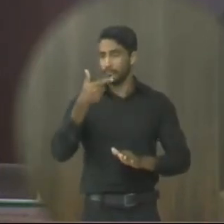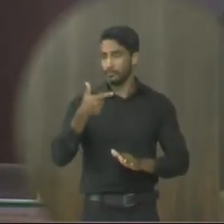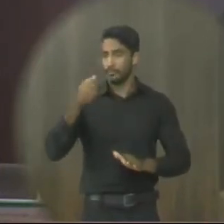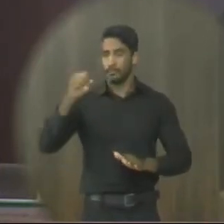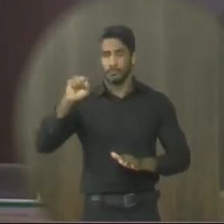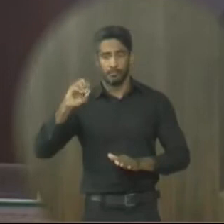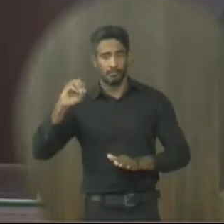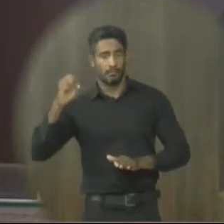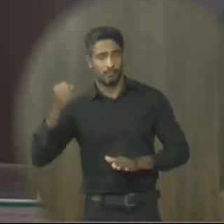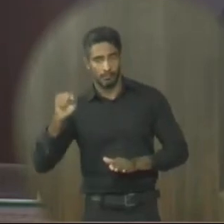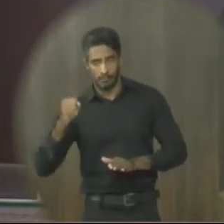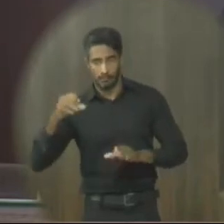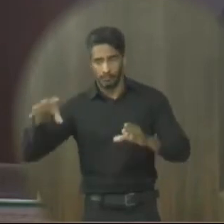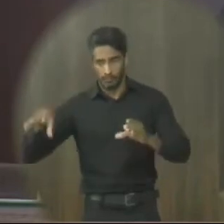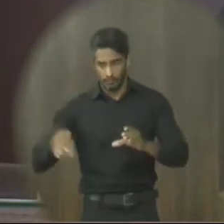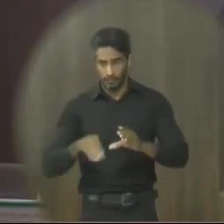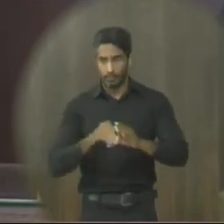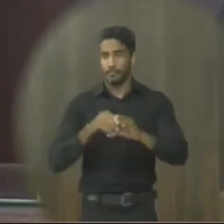12.208, que institui-se